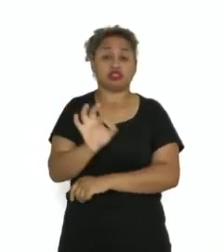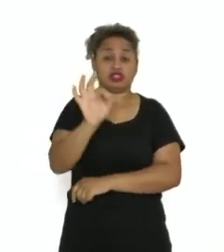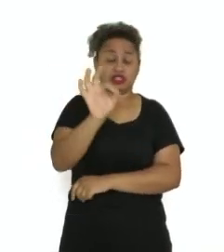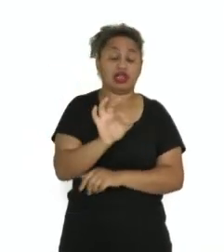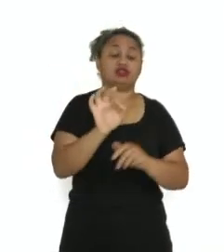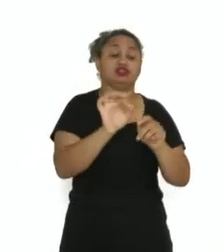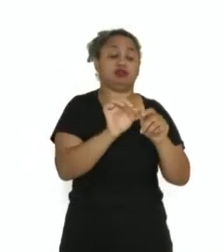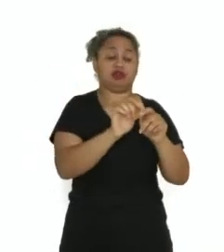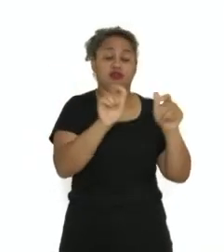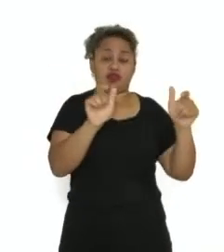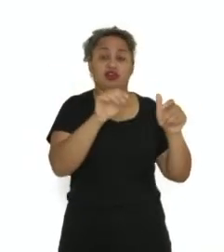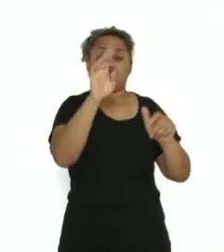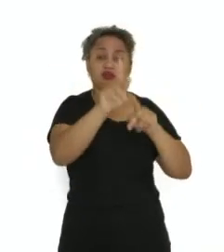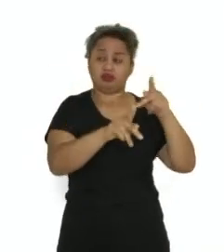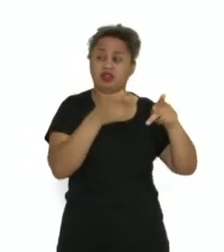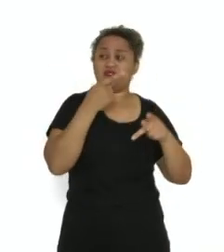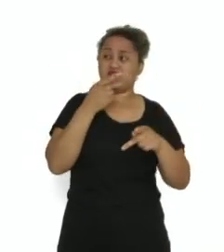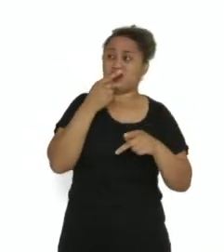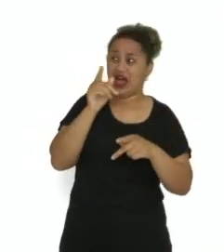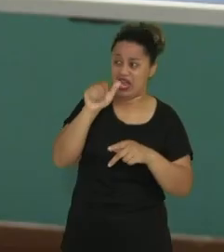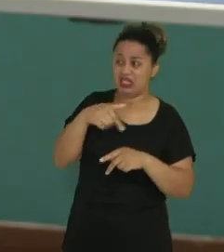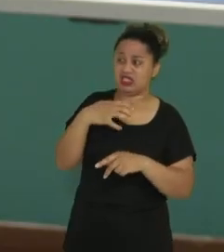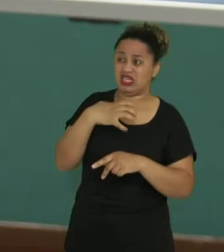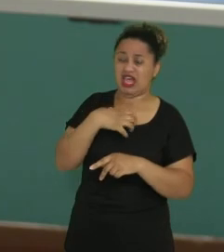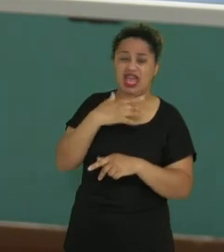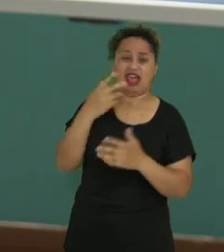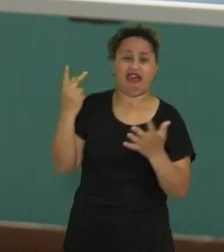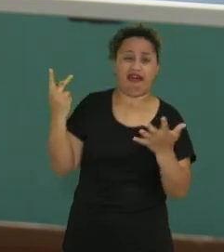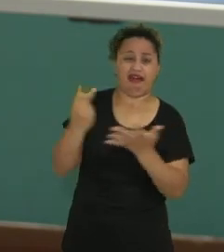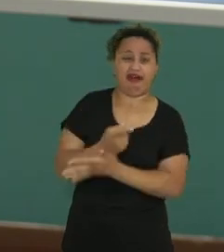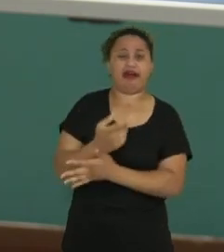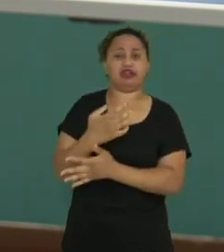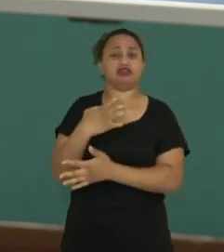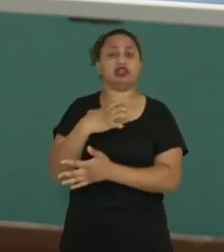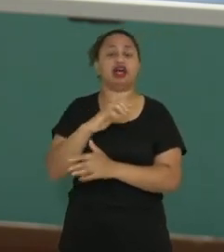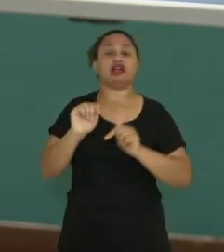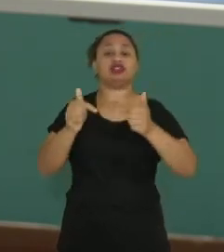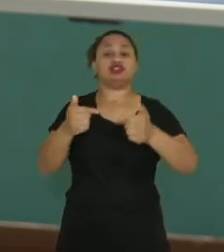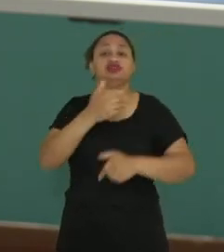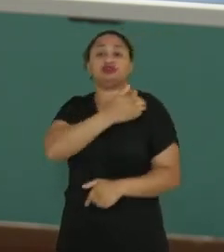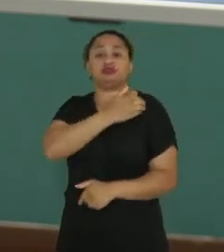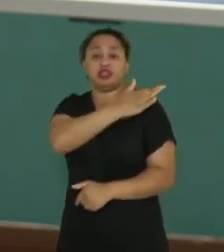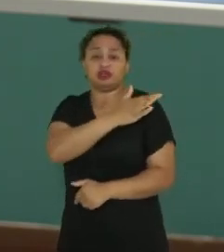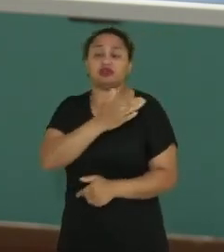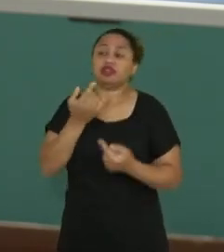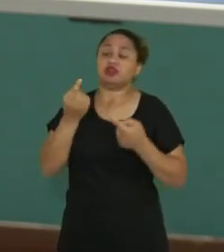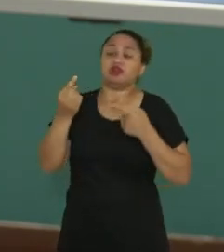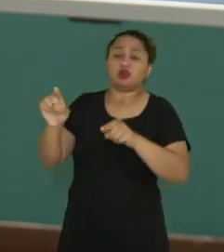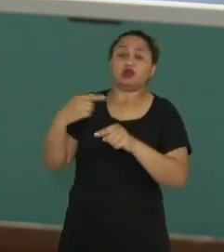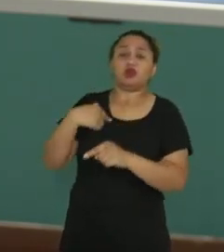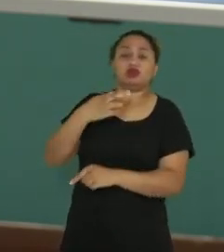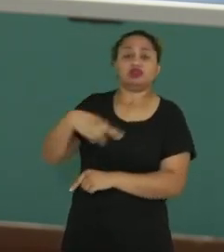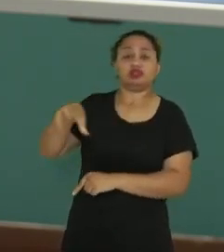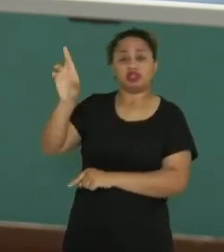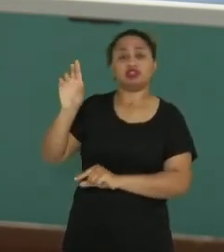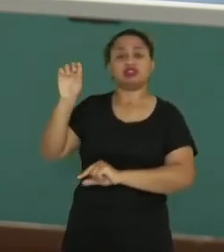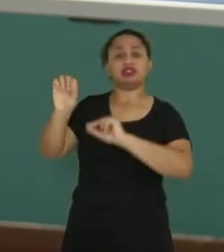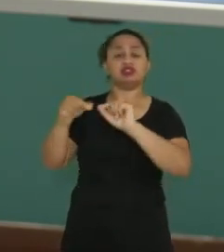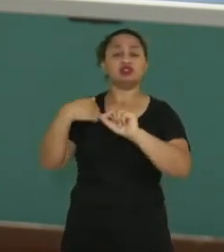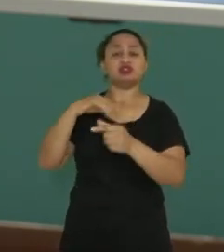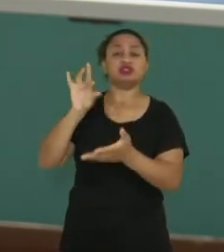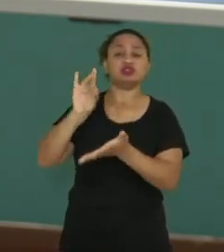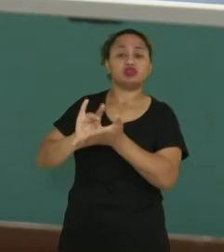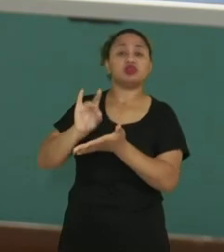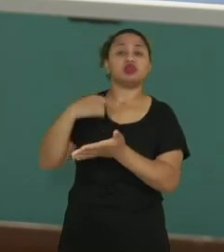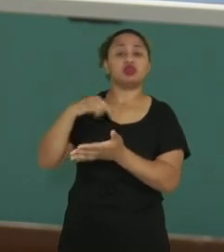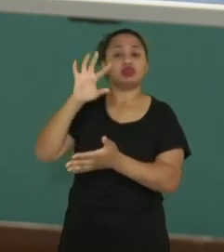forma pejorativa, preconceituosa, praticando preconceito contra as religiões de matrizes africanas,